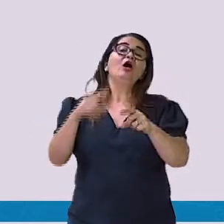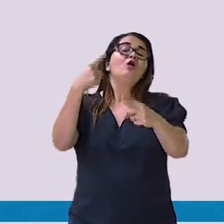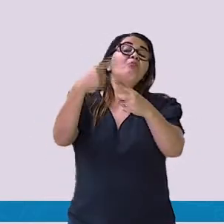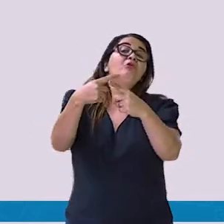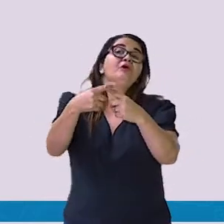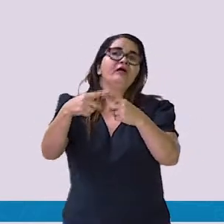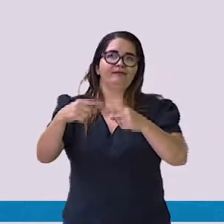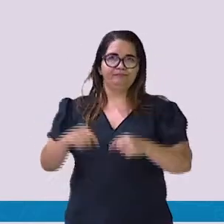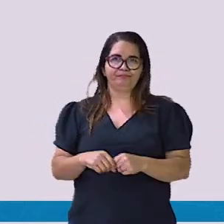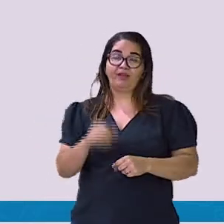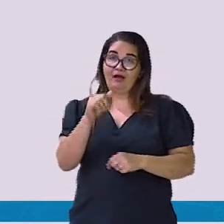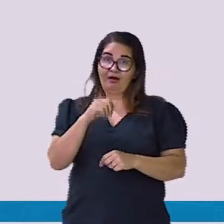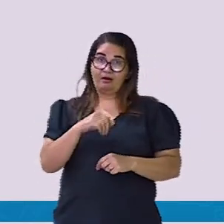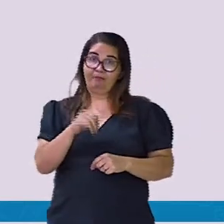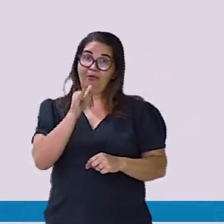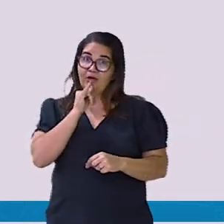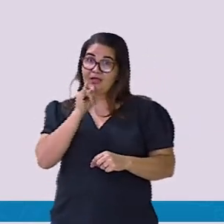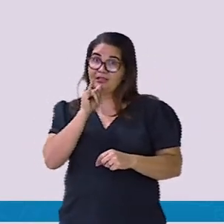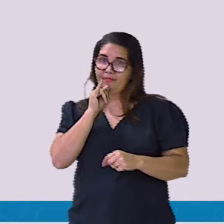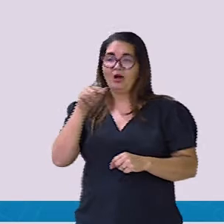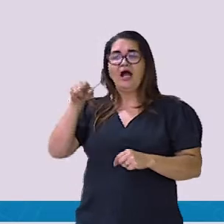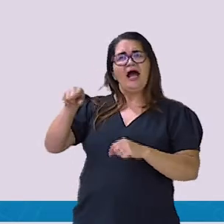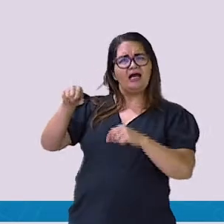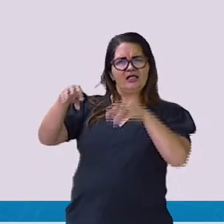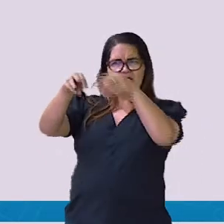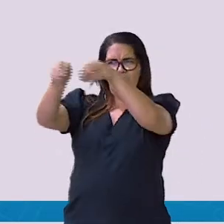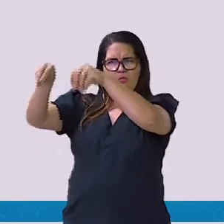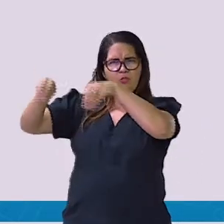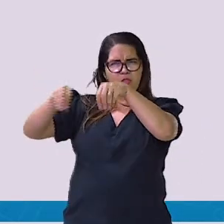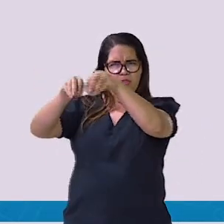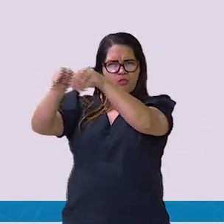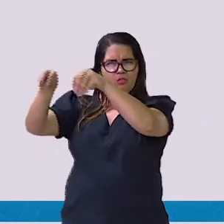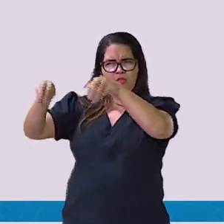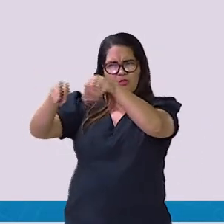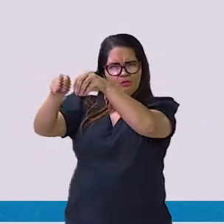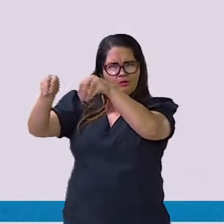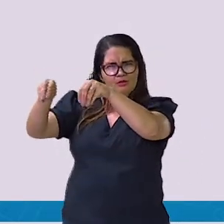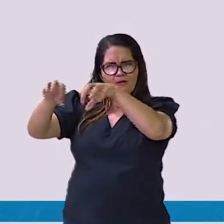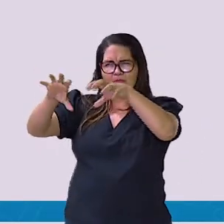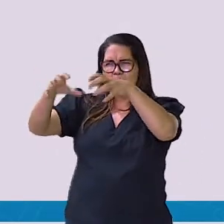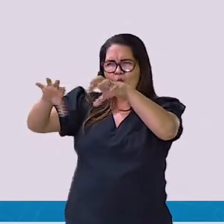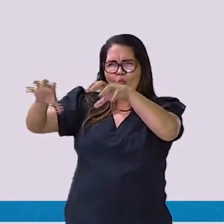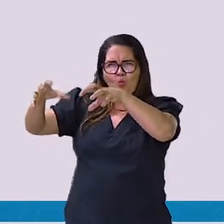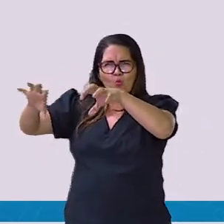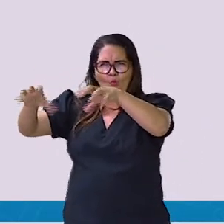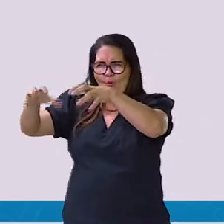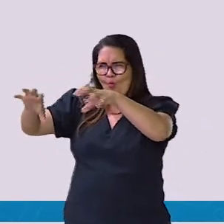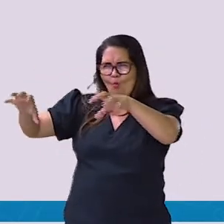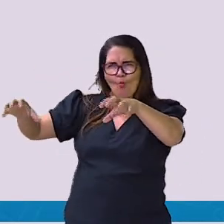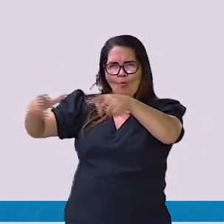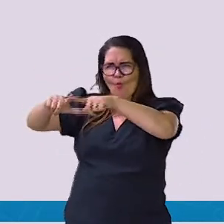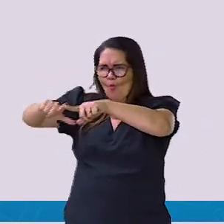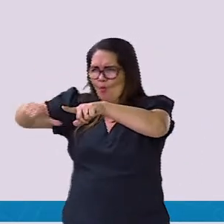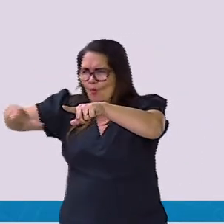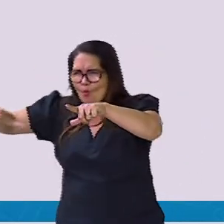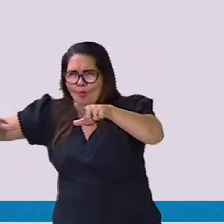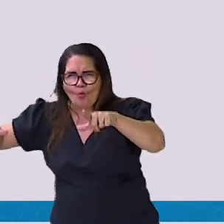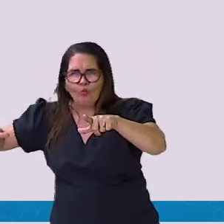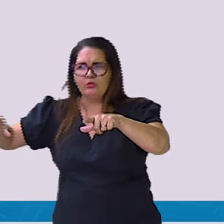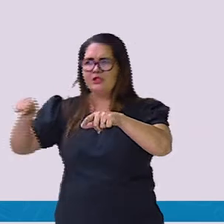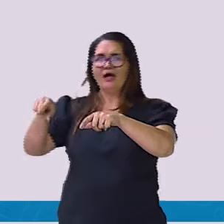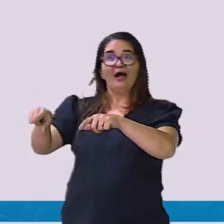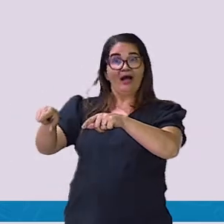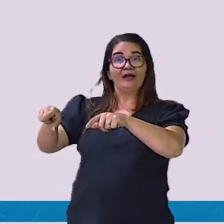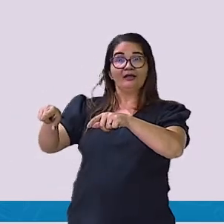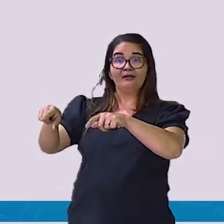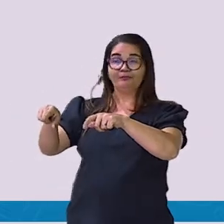muito alta, mas nas noites, a temperatura cai muito. Tá?